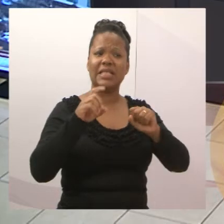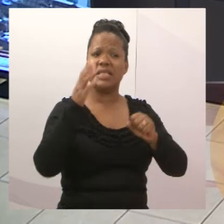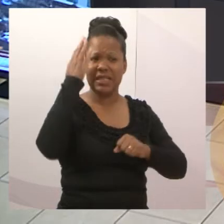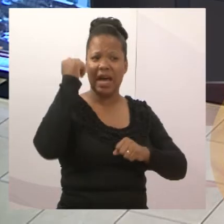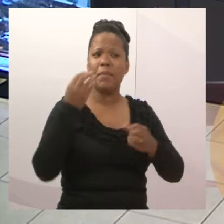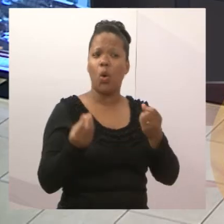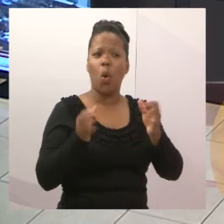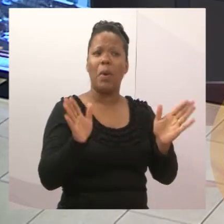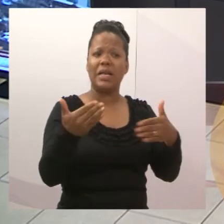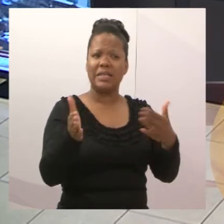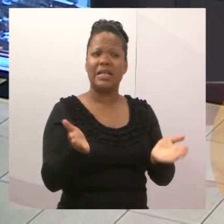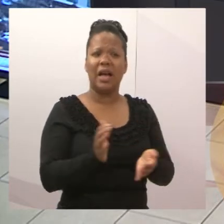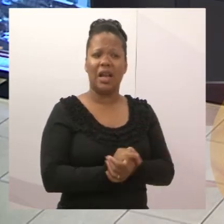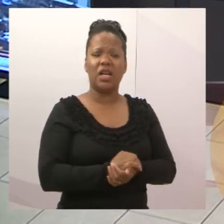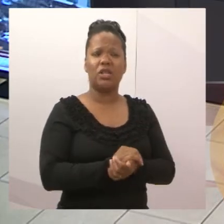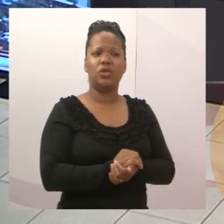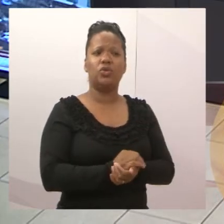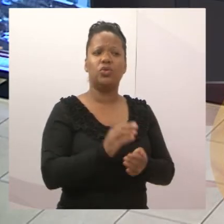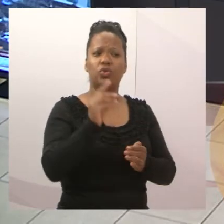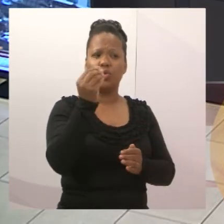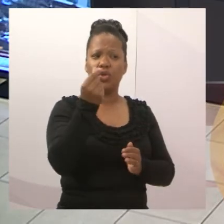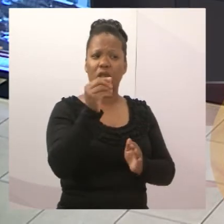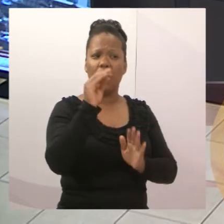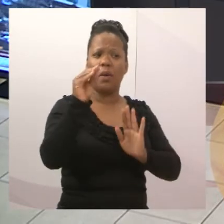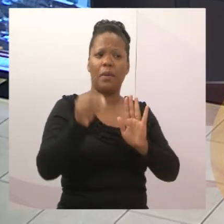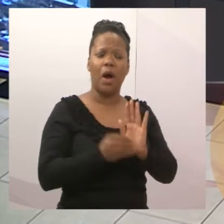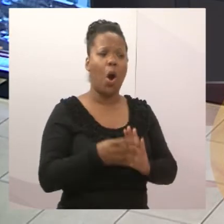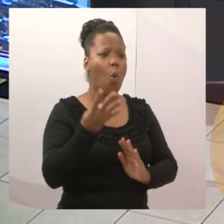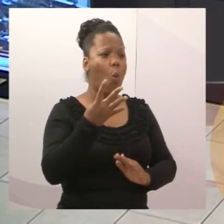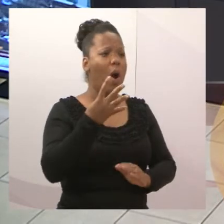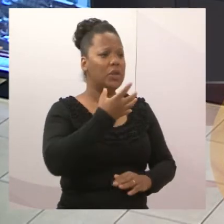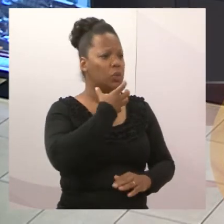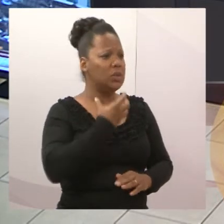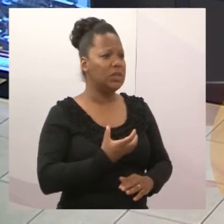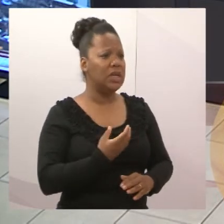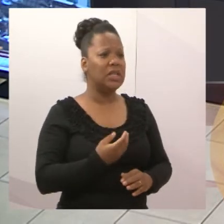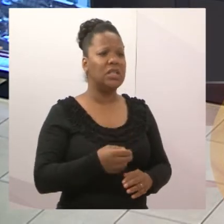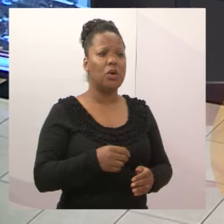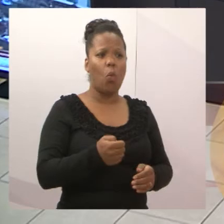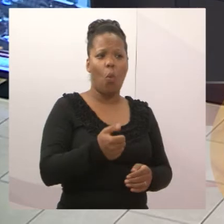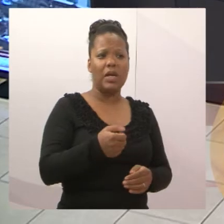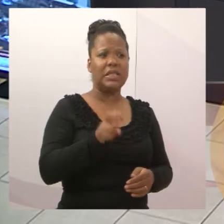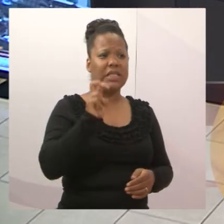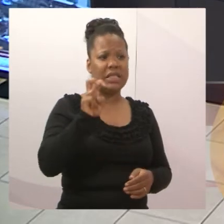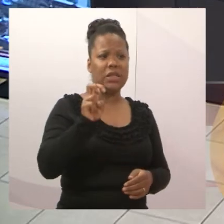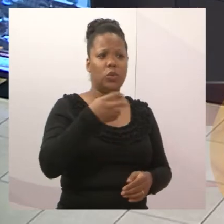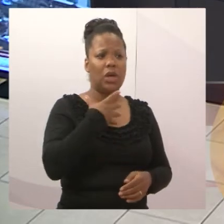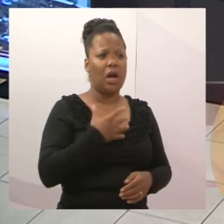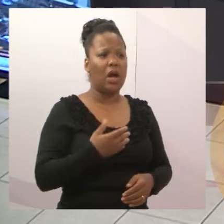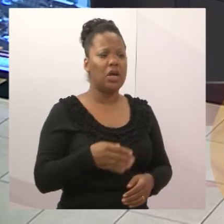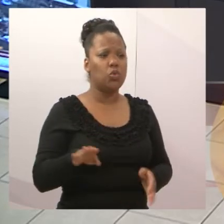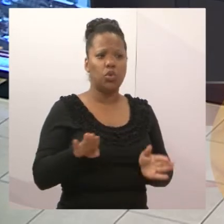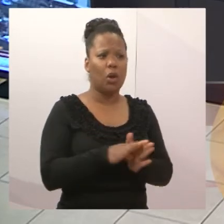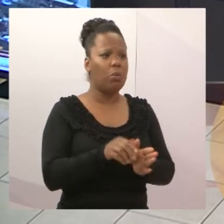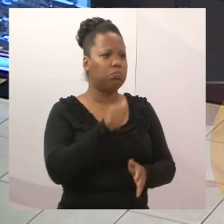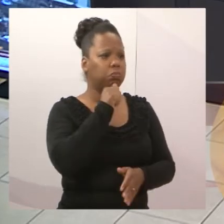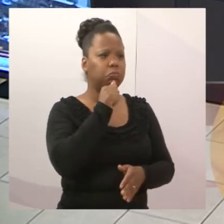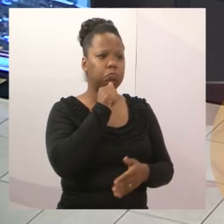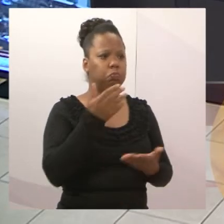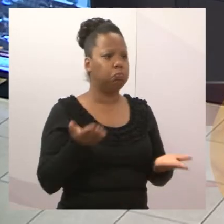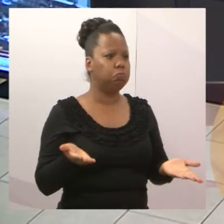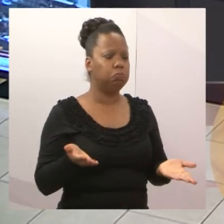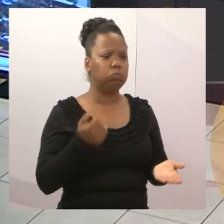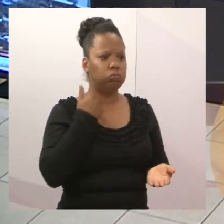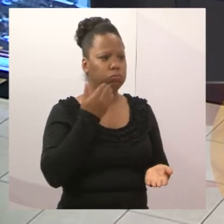cirúrgico, né? Fizemos as emendas, estamos aí no dia 4 de dezembro, chegar a 5 de dezembro e não chegou. É preciso fazer.